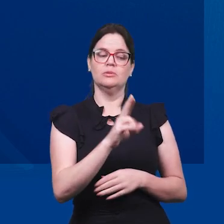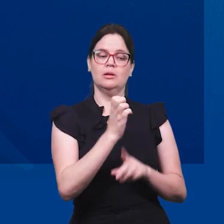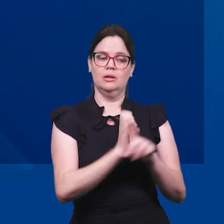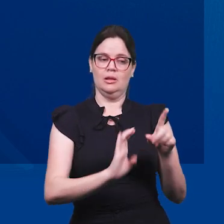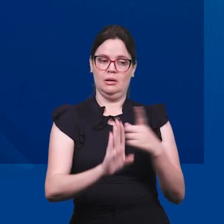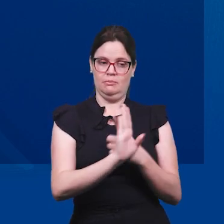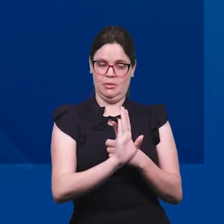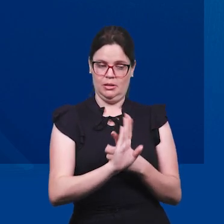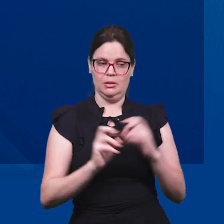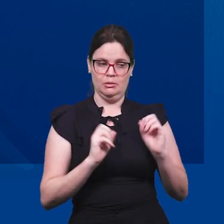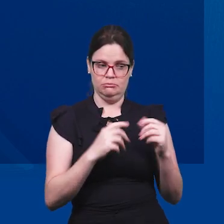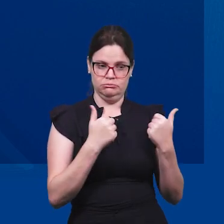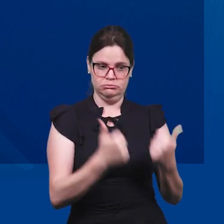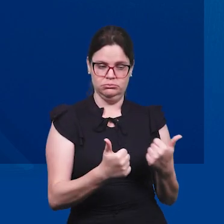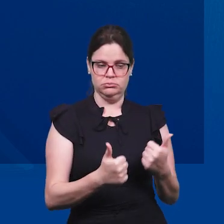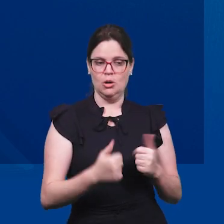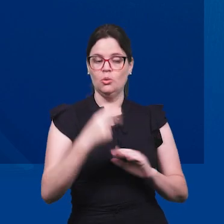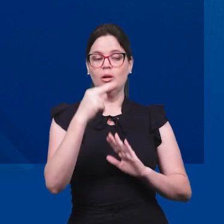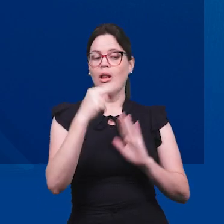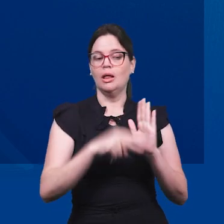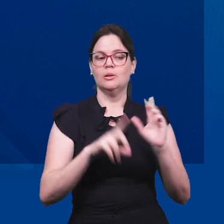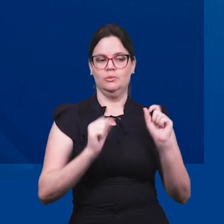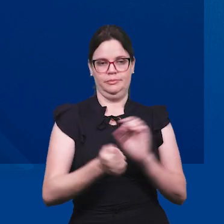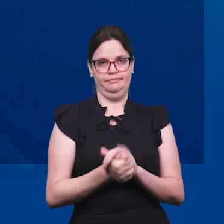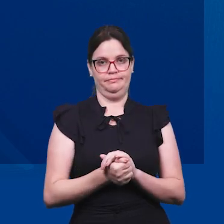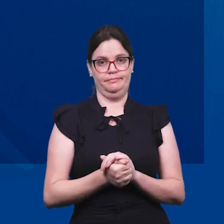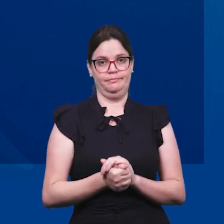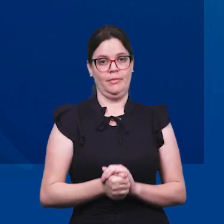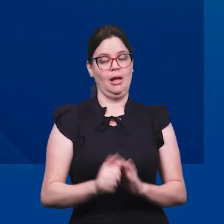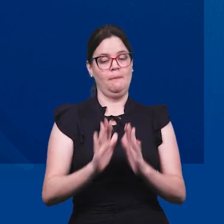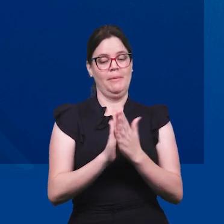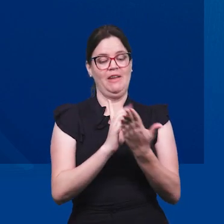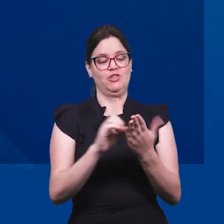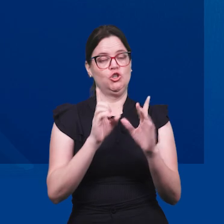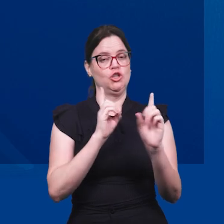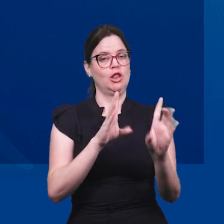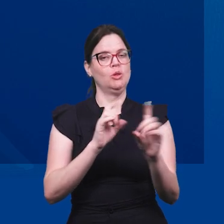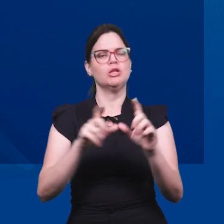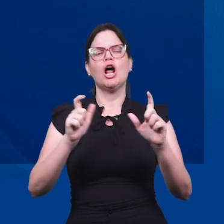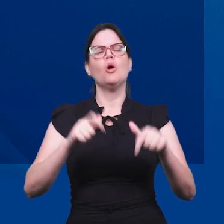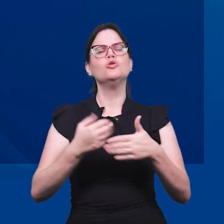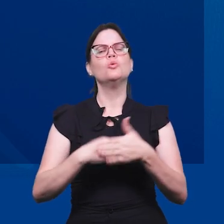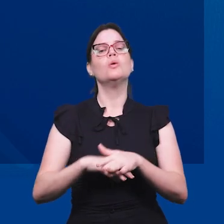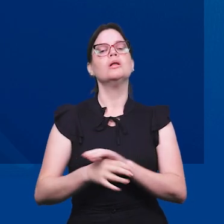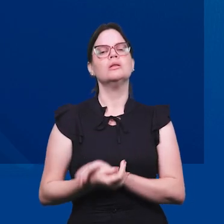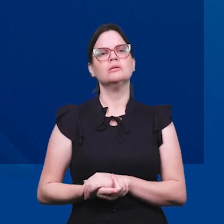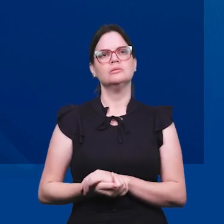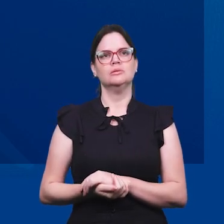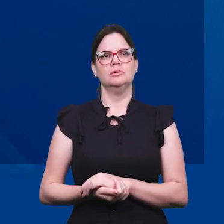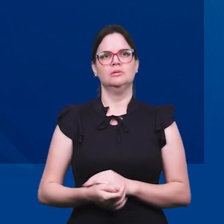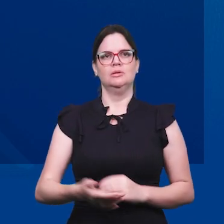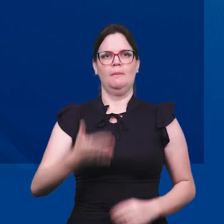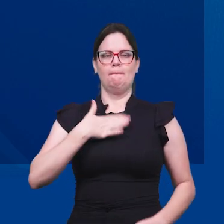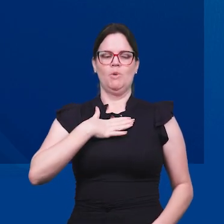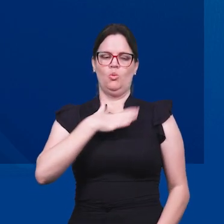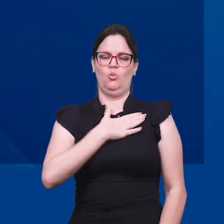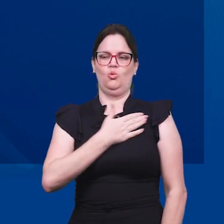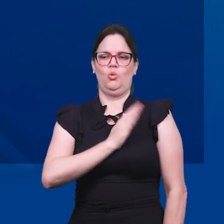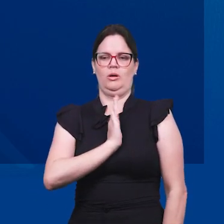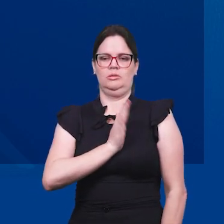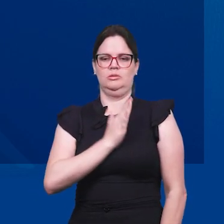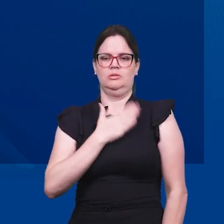Escola Bíblica Dominical, que nos diz assim: onde devemos guardar a palavra de Deus, Valentina? No